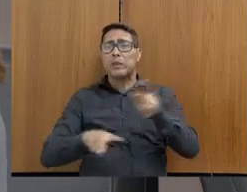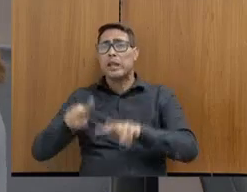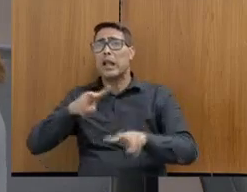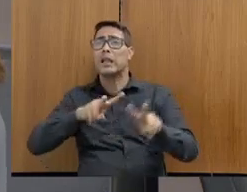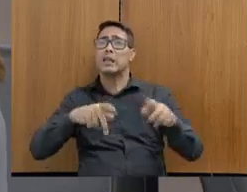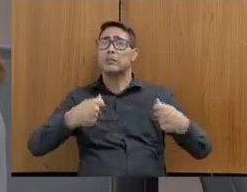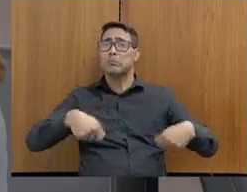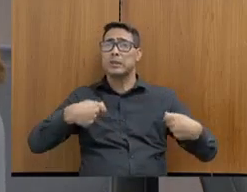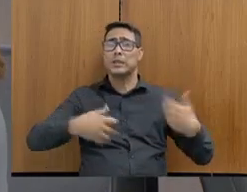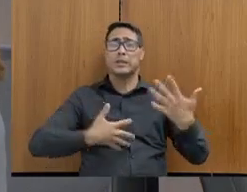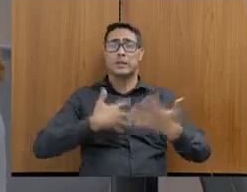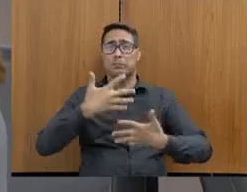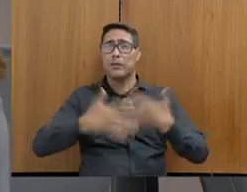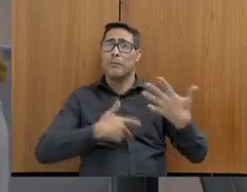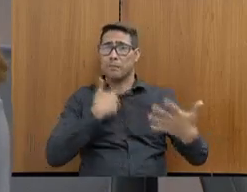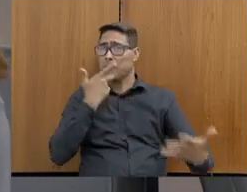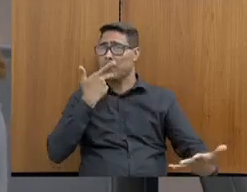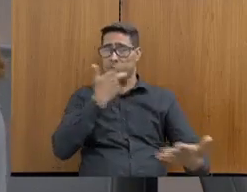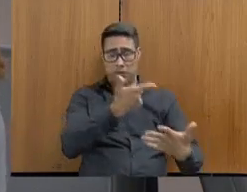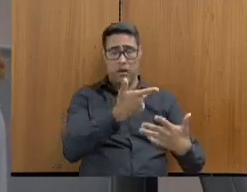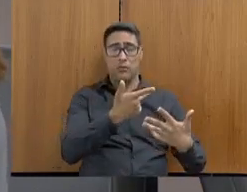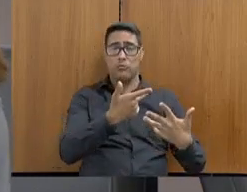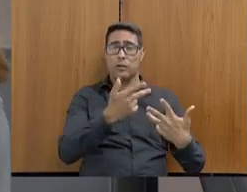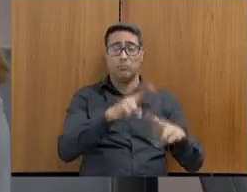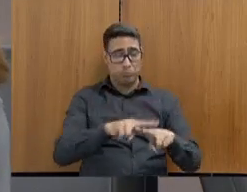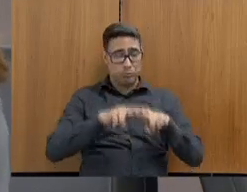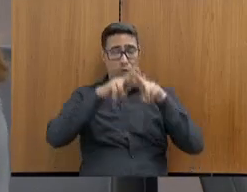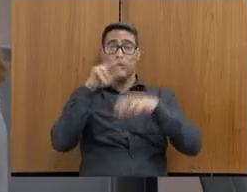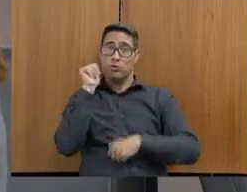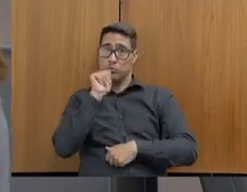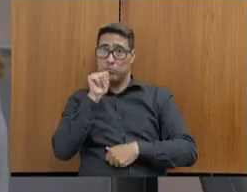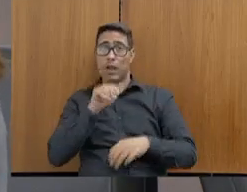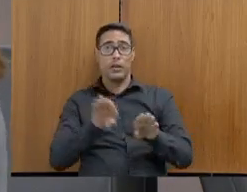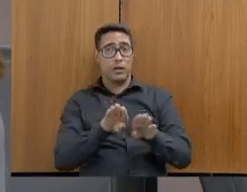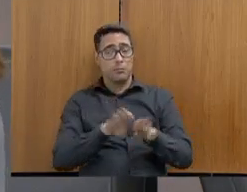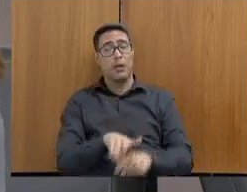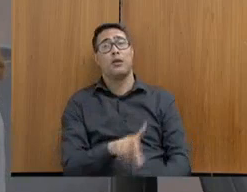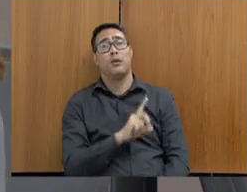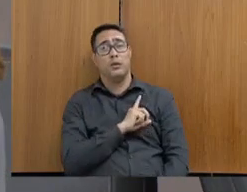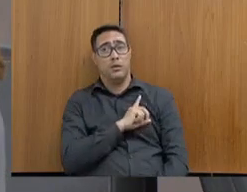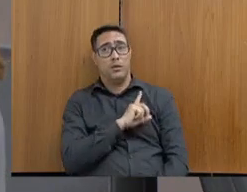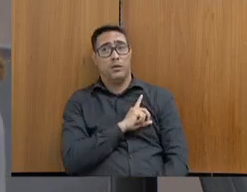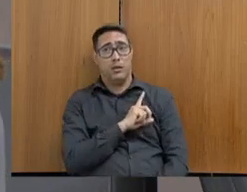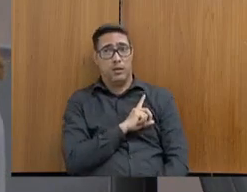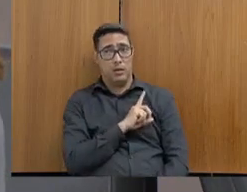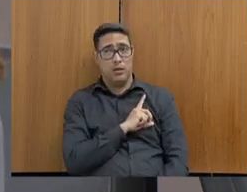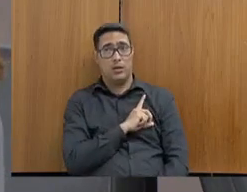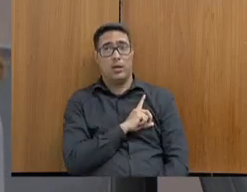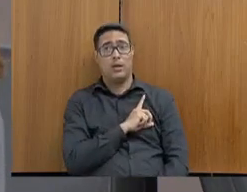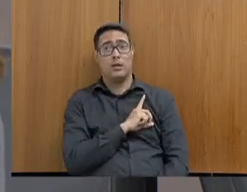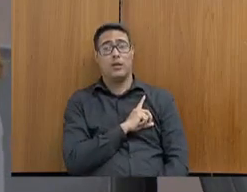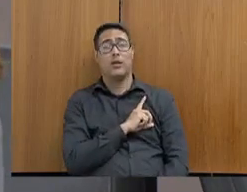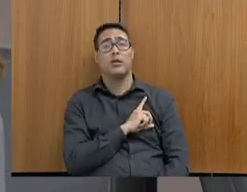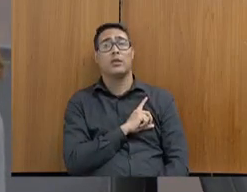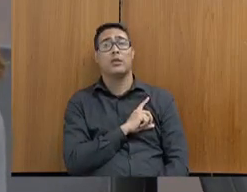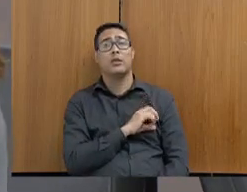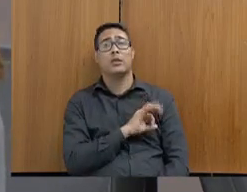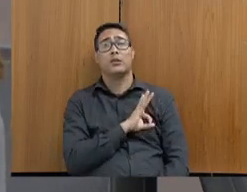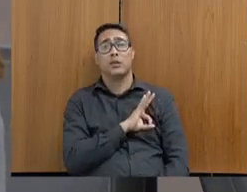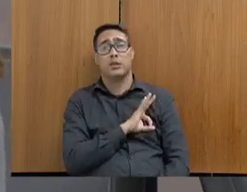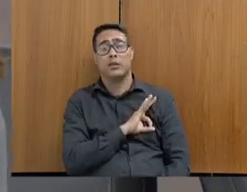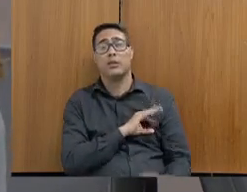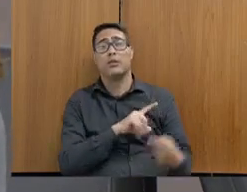e eu digo isso como mulher né E como delegada que eu estive é aí a mais de três anos a frente